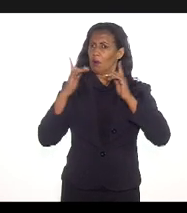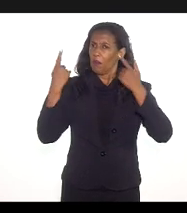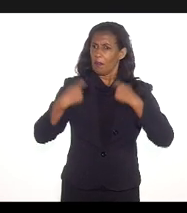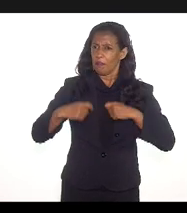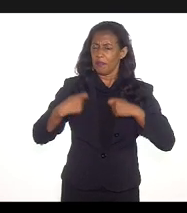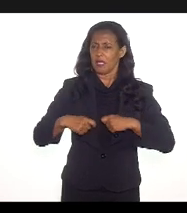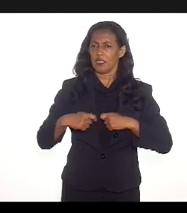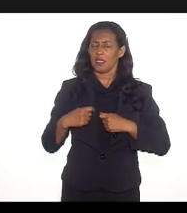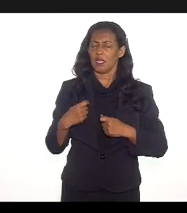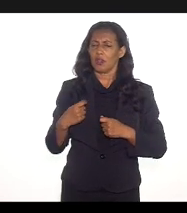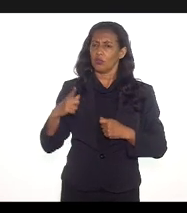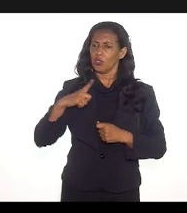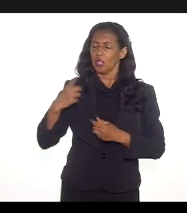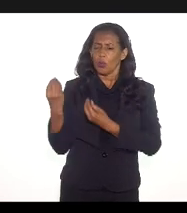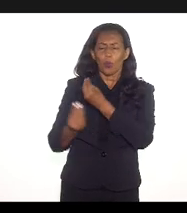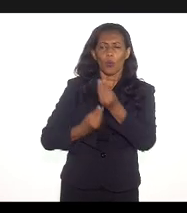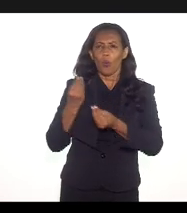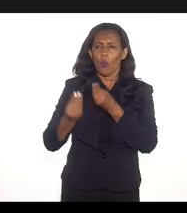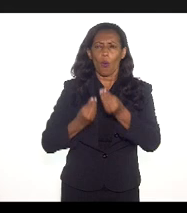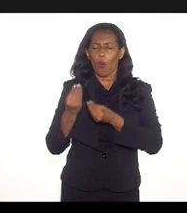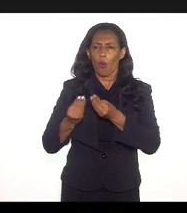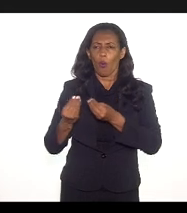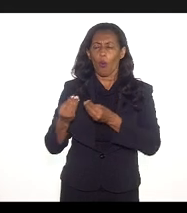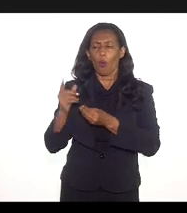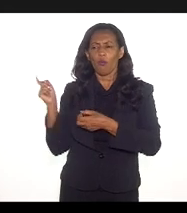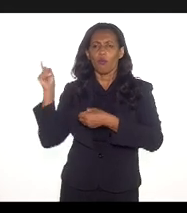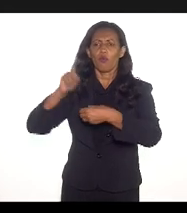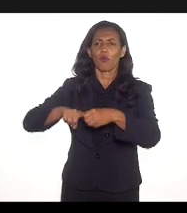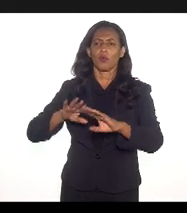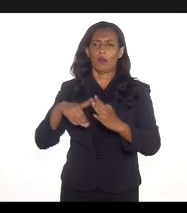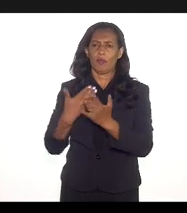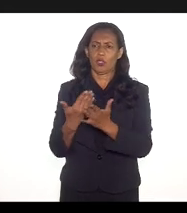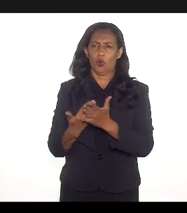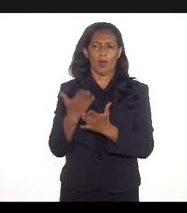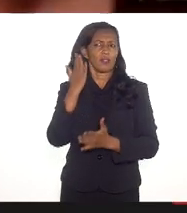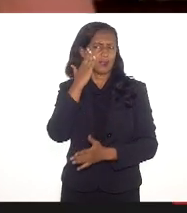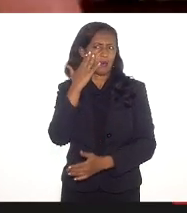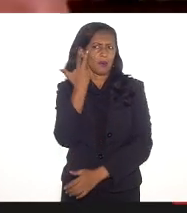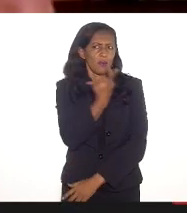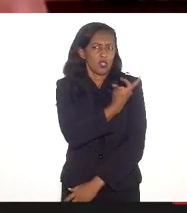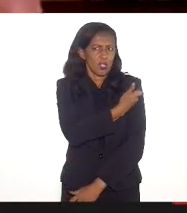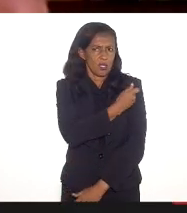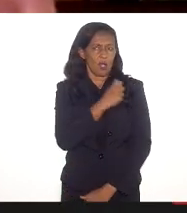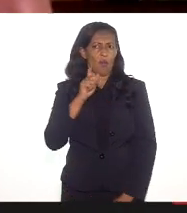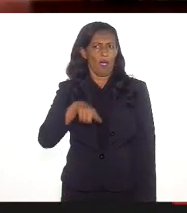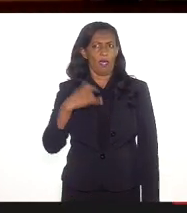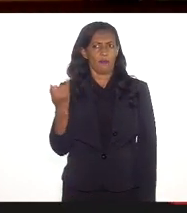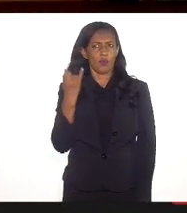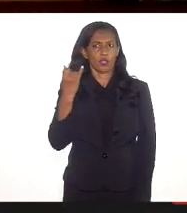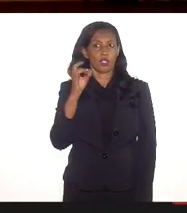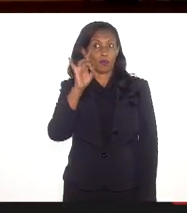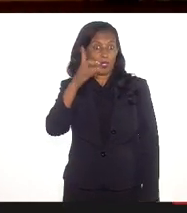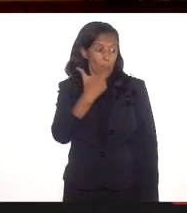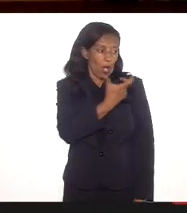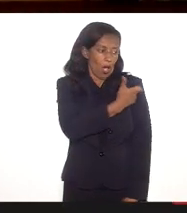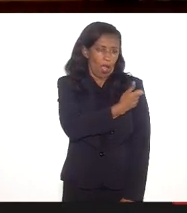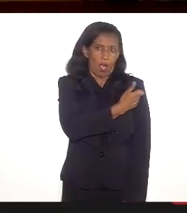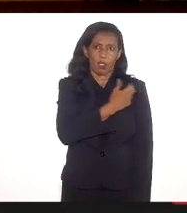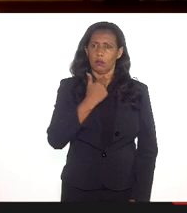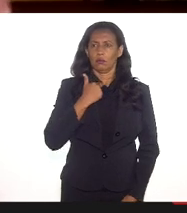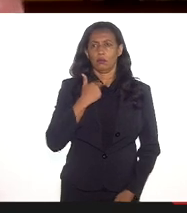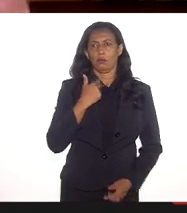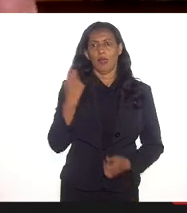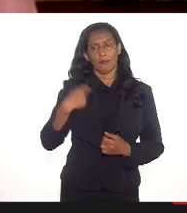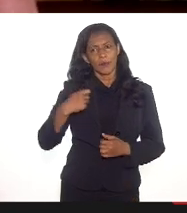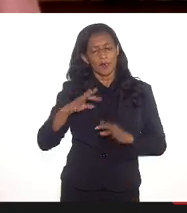para isso, e por mais que a vacina seja fundamental, só ela não basta, né? Temos visto, chegou até nós denúncias de algumas